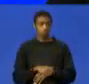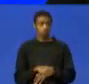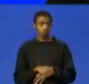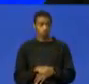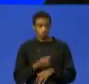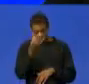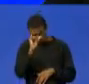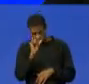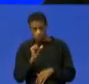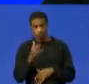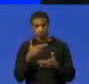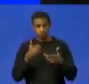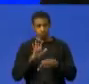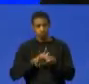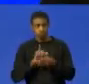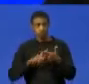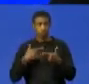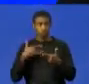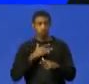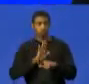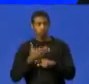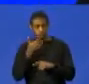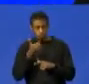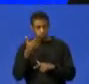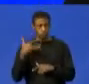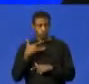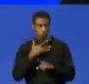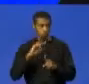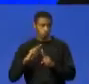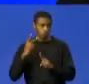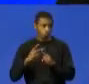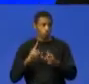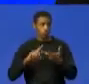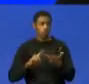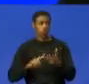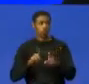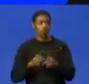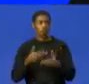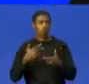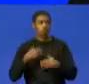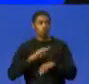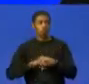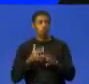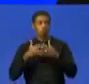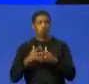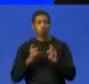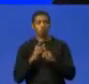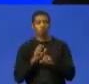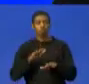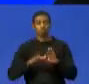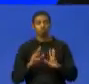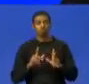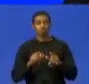prevenção das doenças, a promoção da saúde, até as ações mais complexas, voltadas a